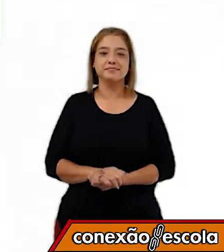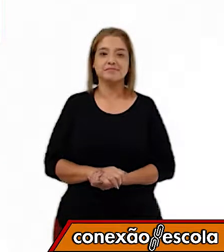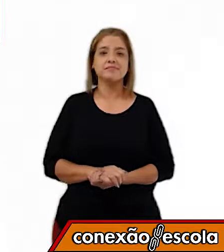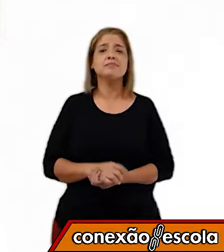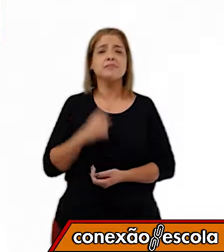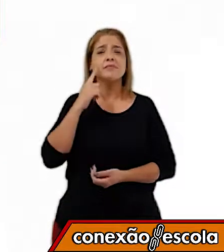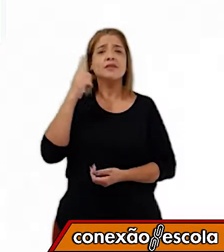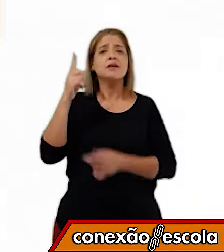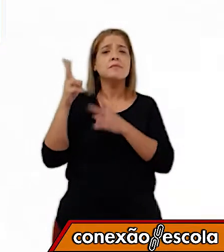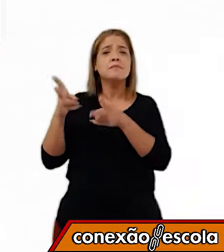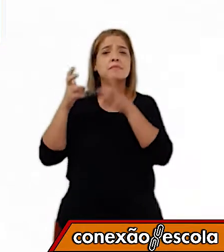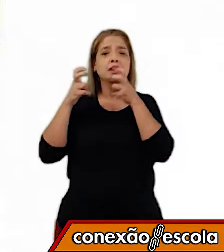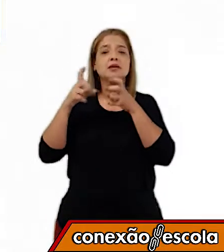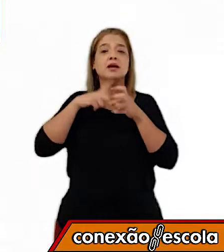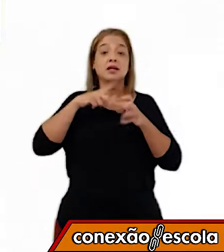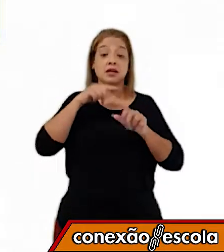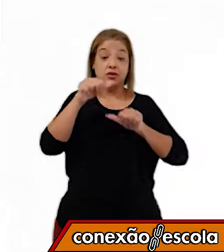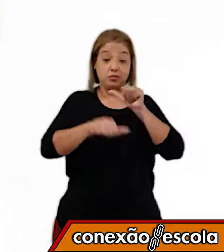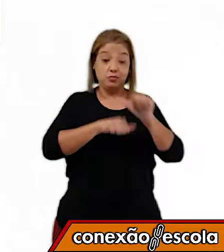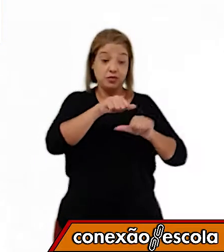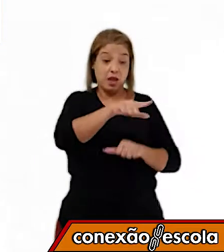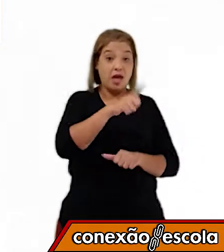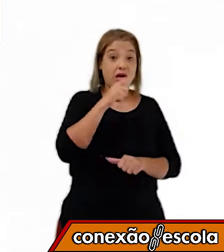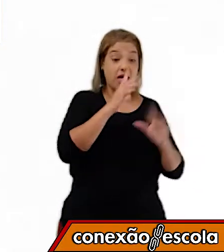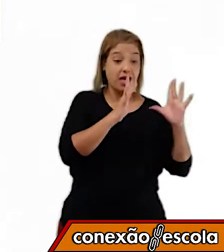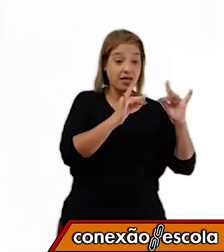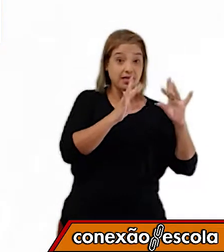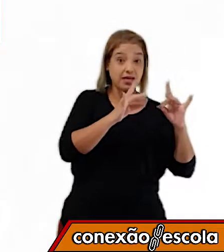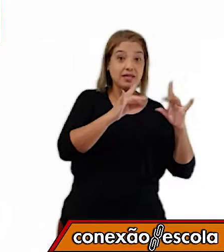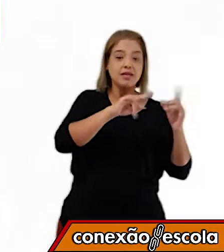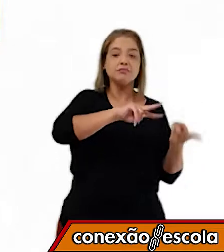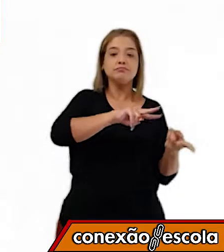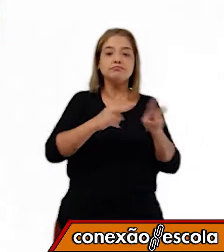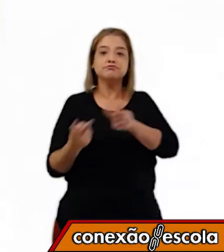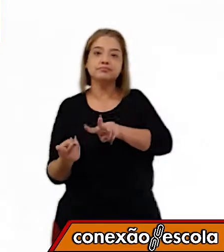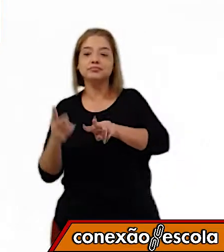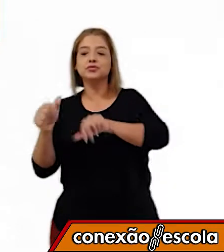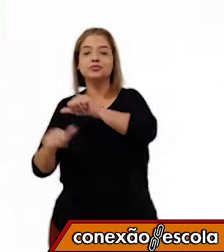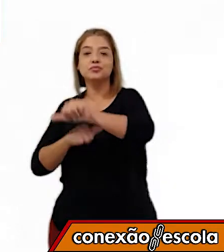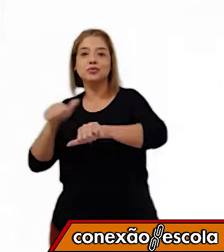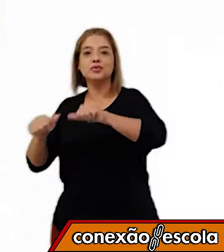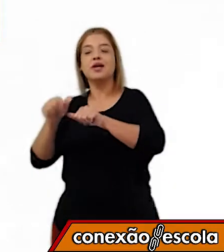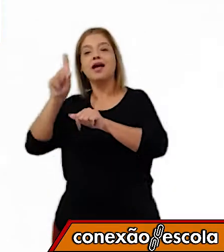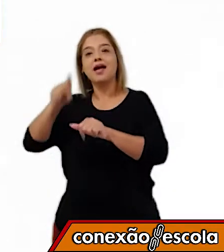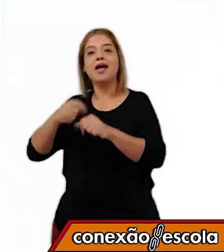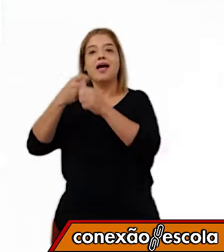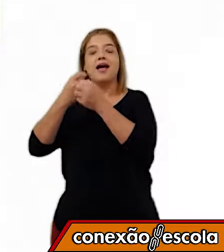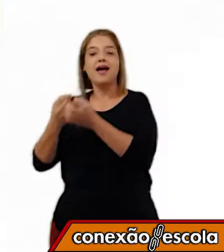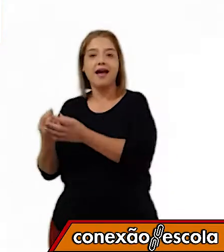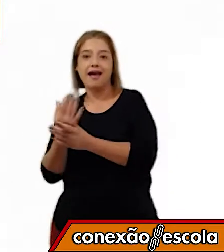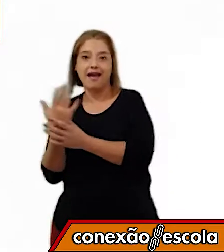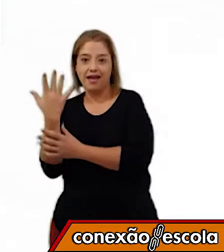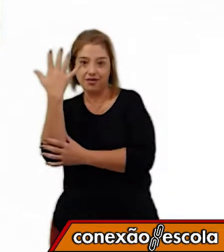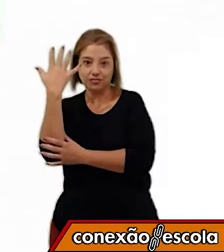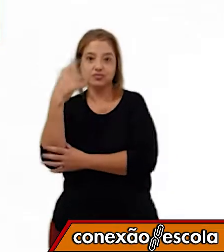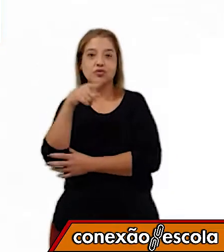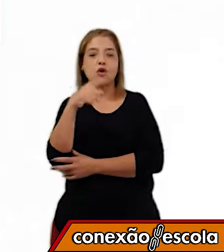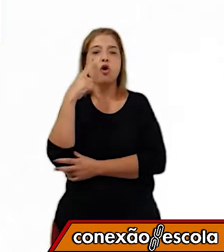Veja aí a mudança do estado líquido para o estado gasoso. Na imagem há uma